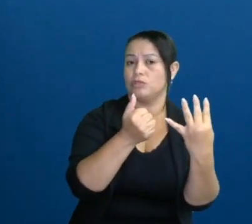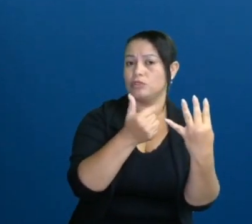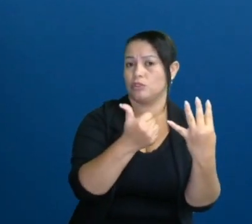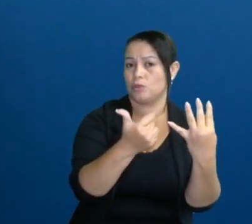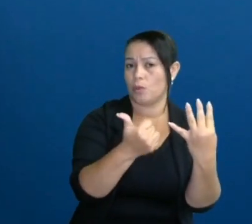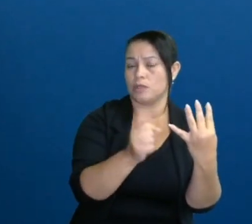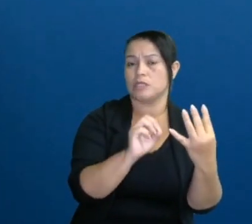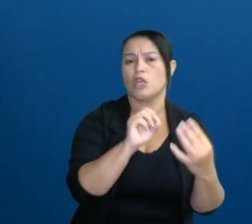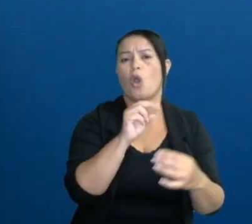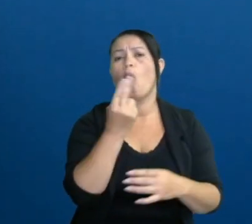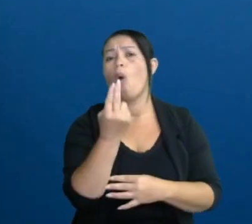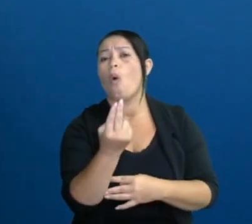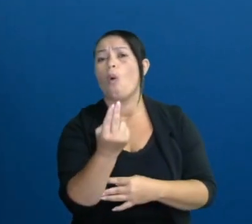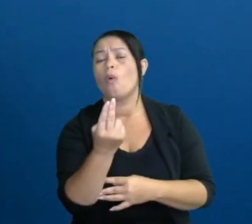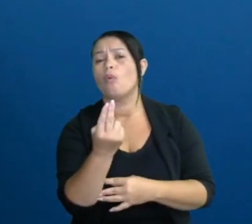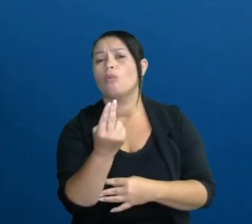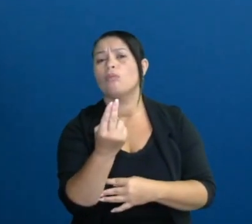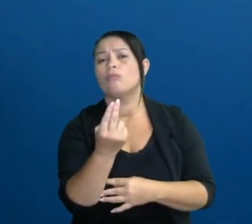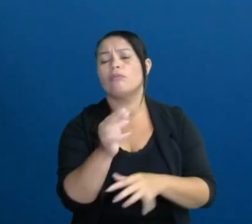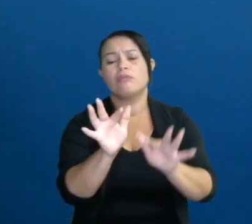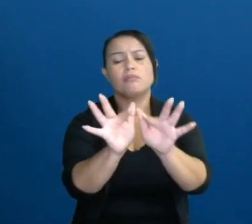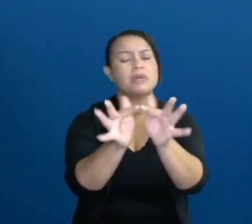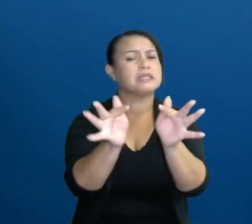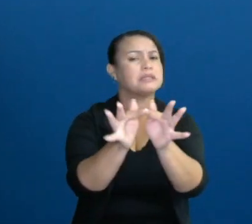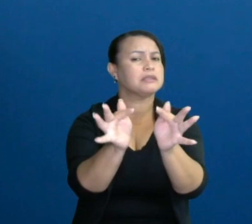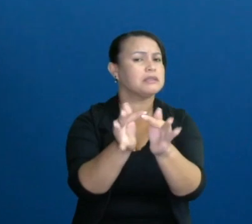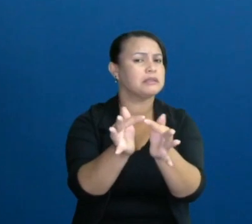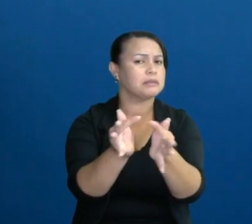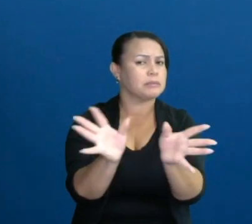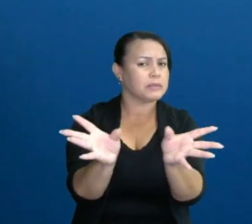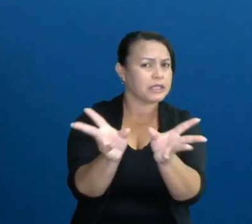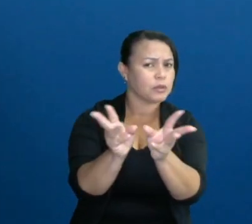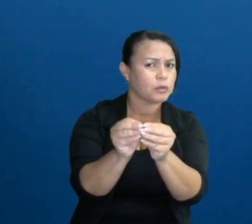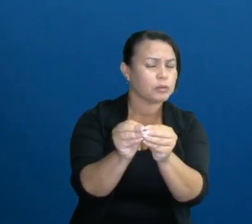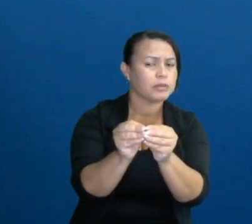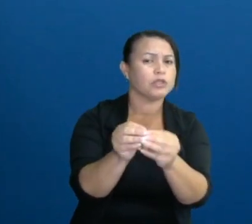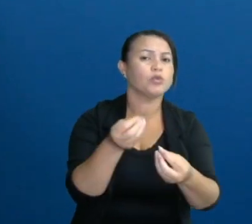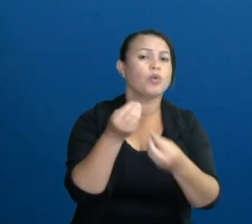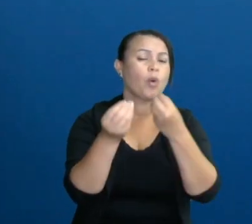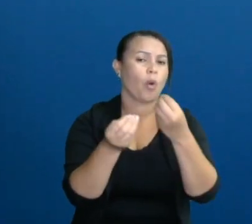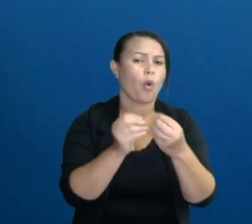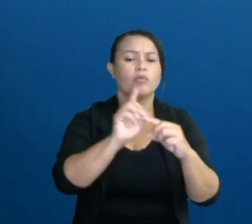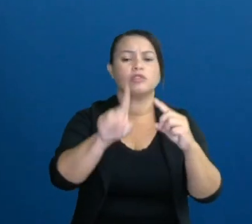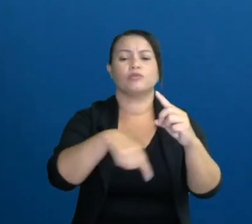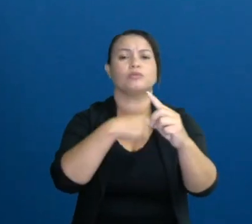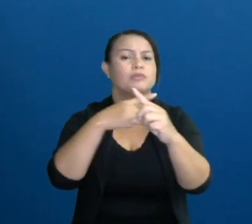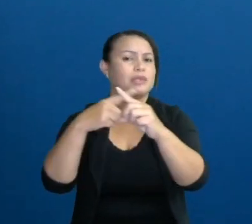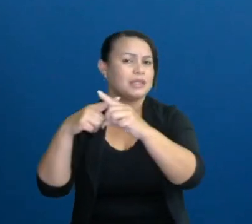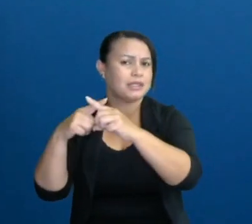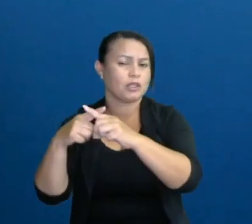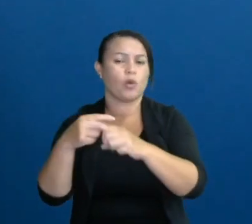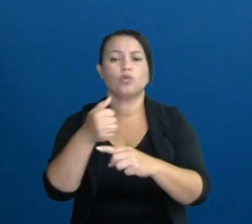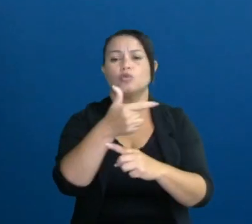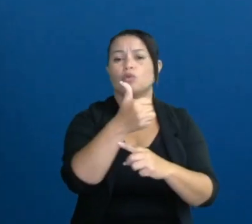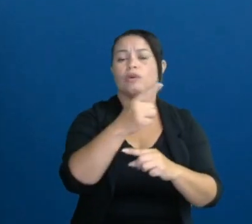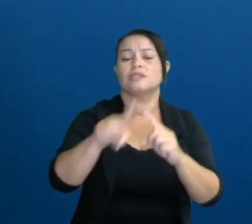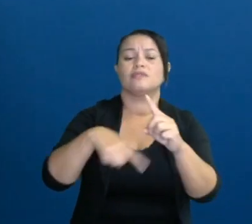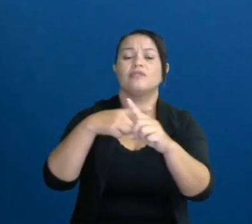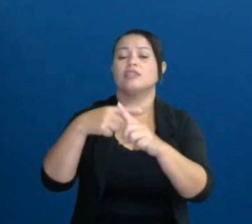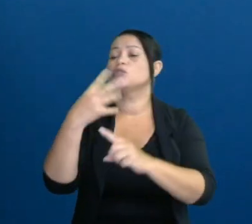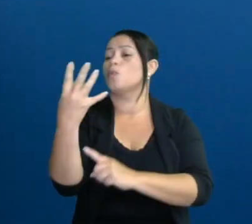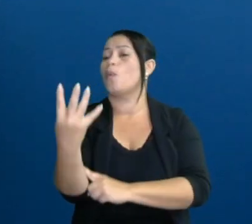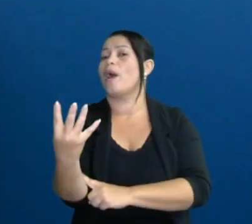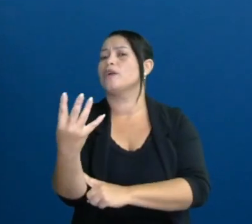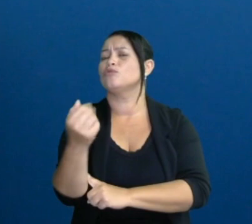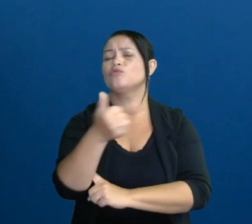certo? Ou então, de forma mais simplificada, como a gente viu, fazer a multiplicação. 12 vezes